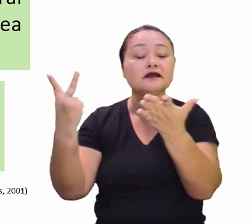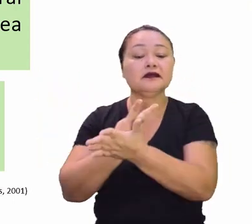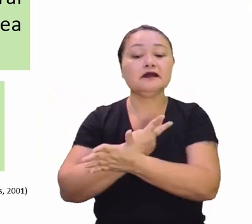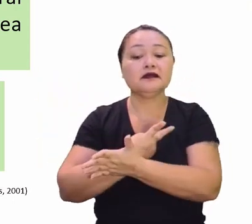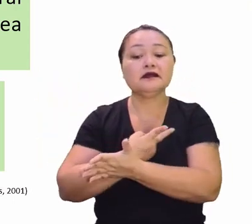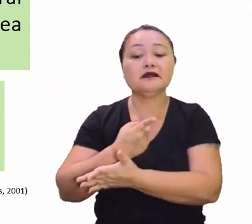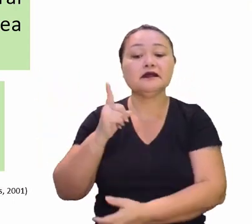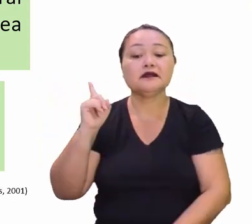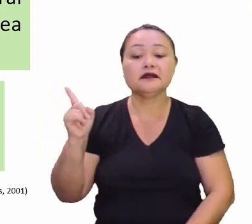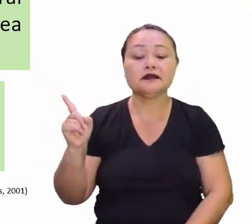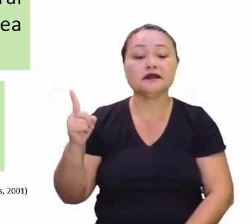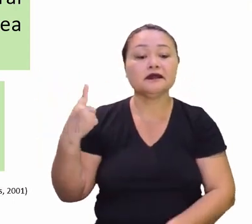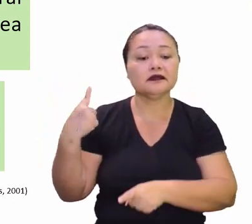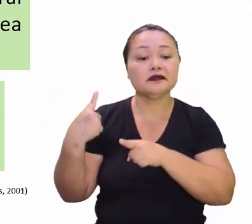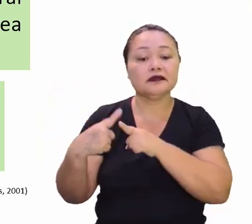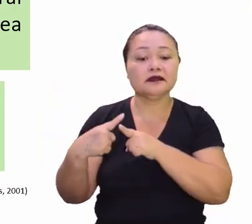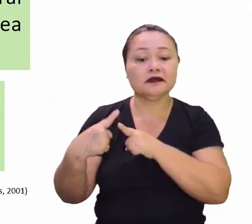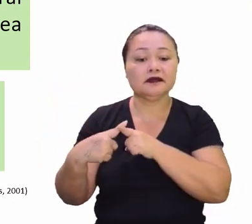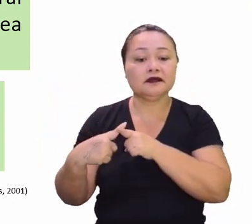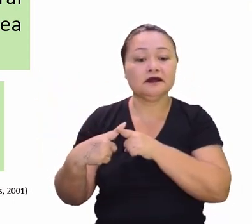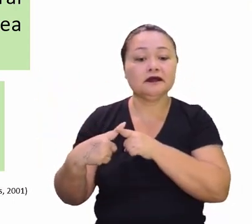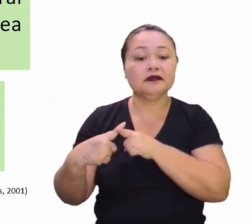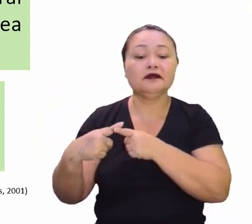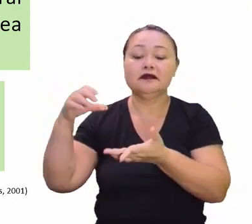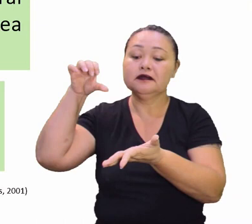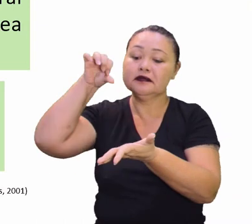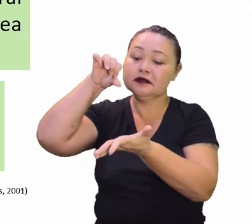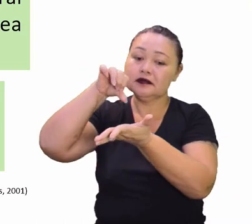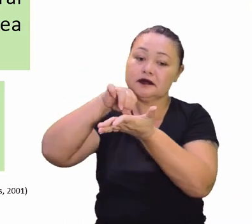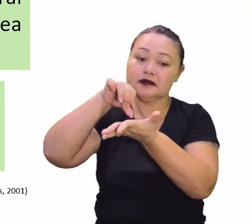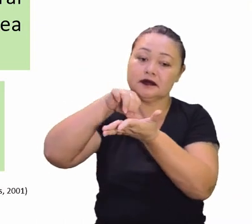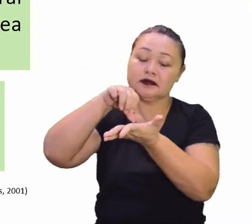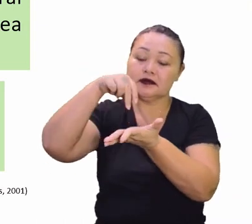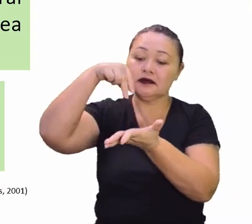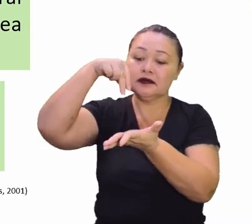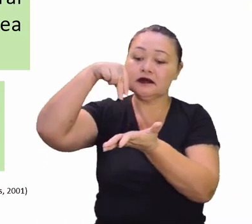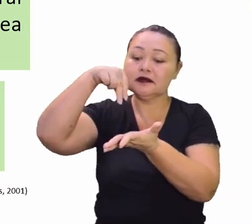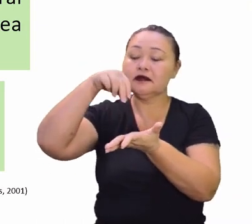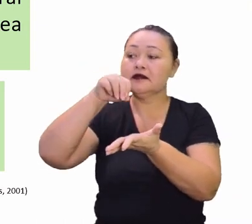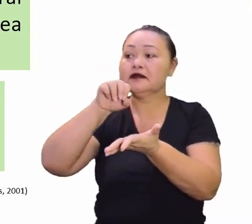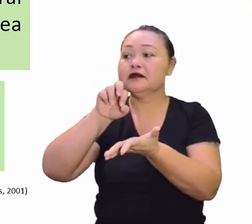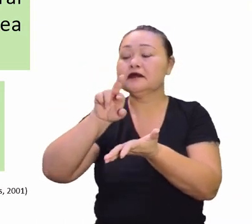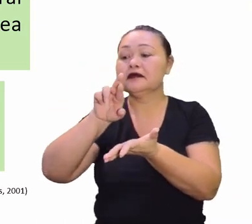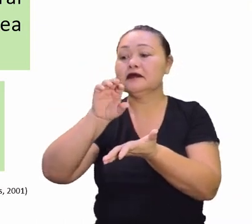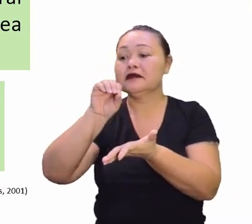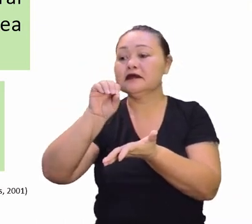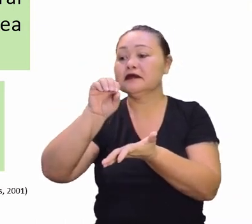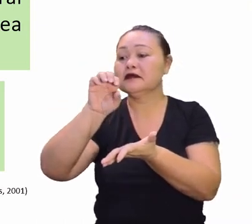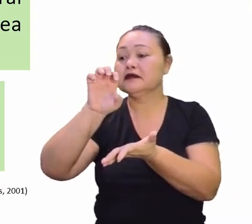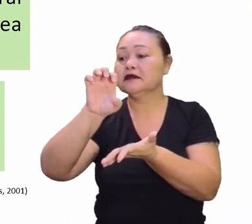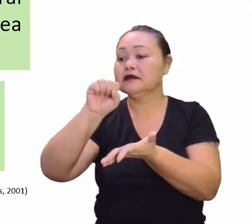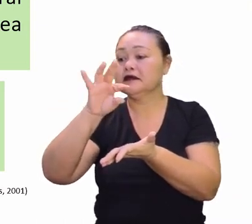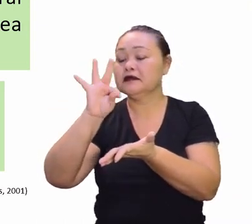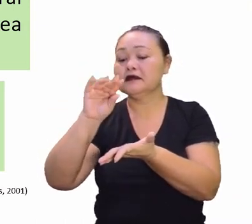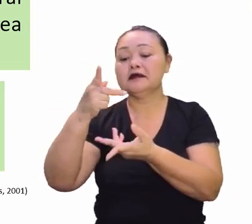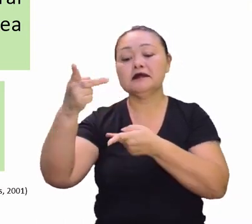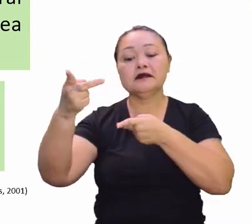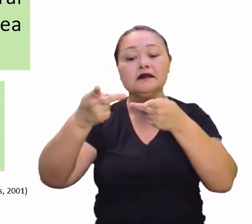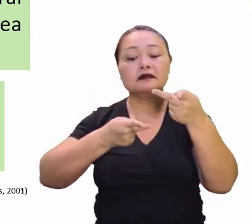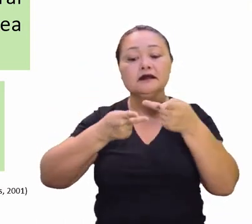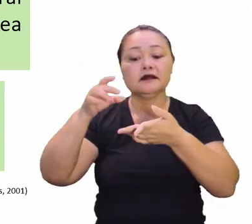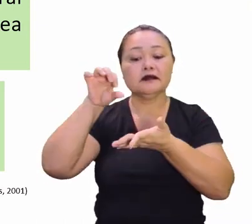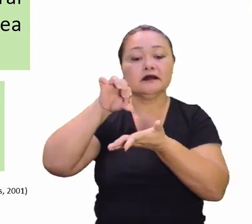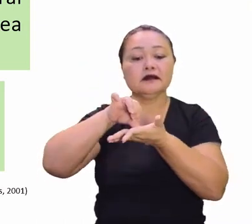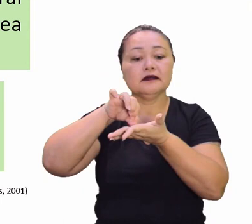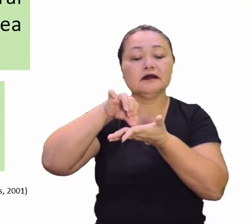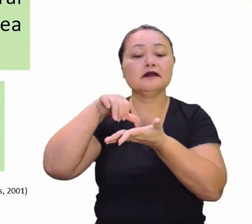acontecer justamente por causa do Polo Noroeste. Lembra que nós falamos do projeto Polo